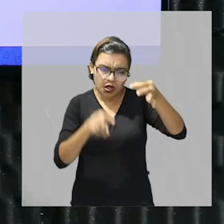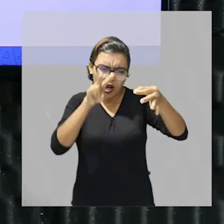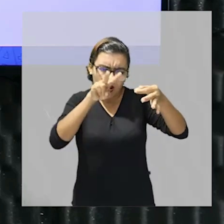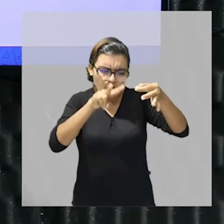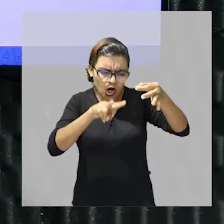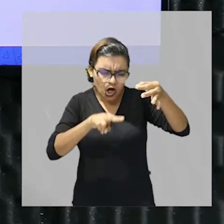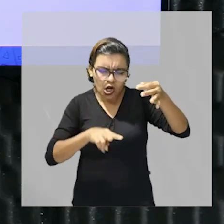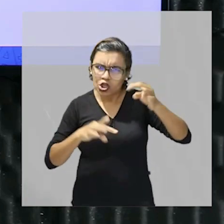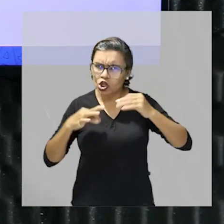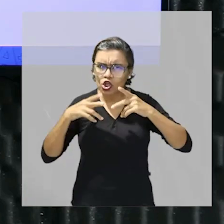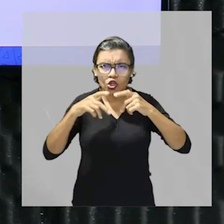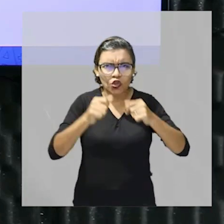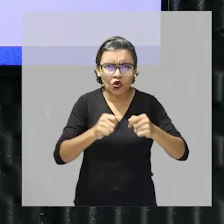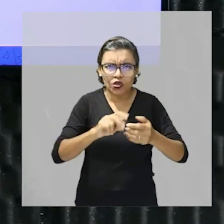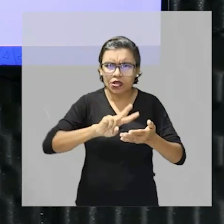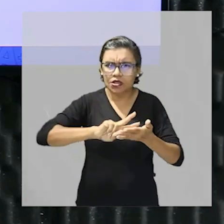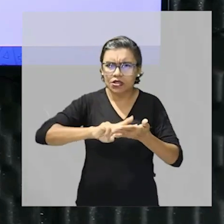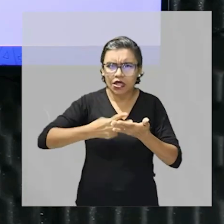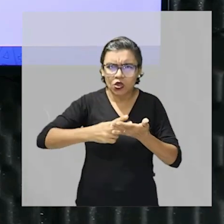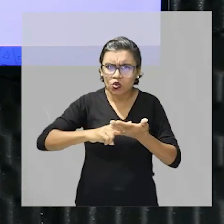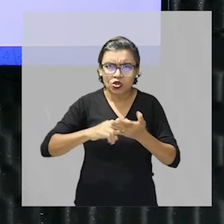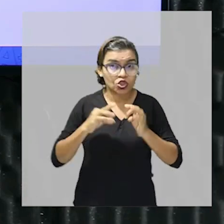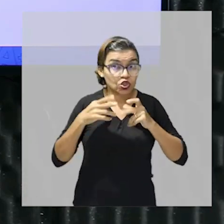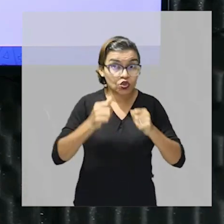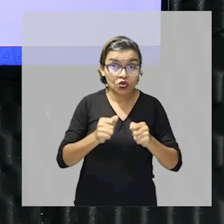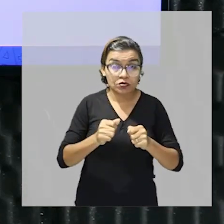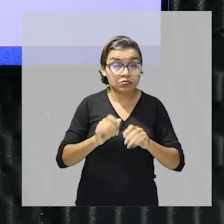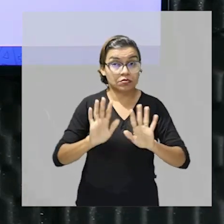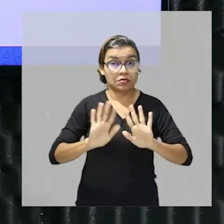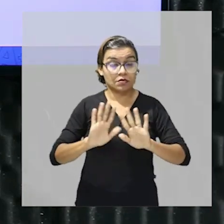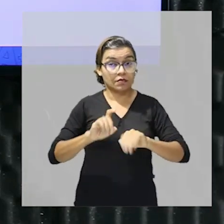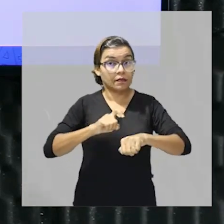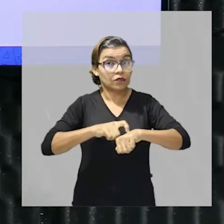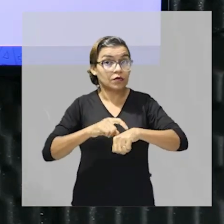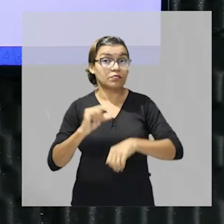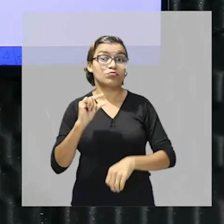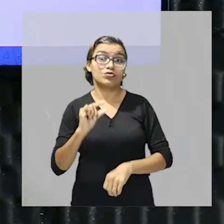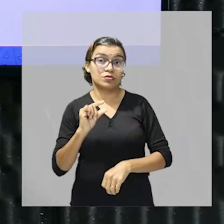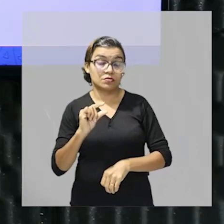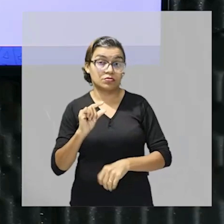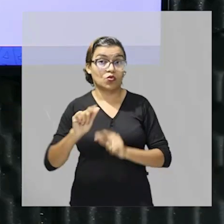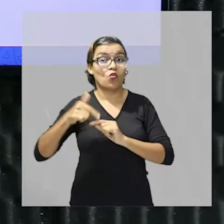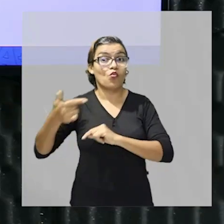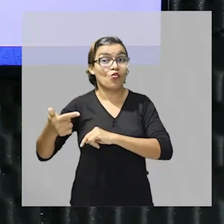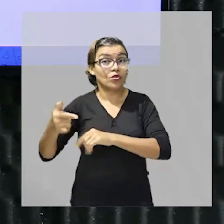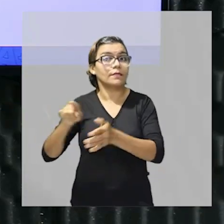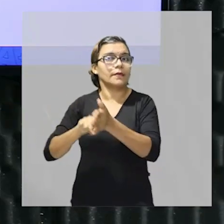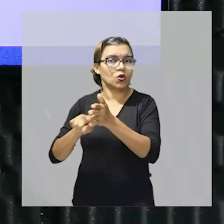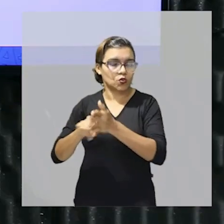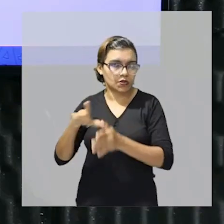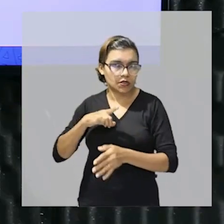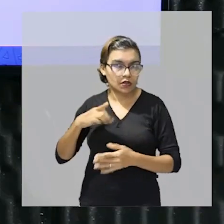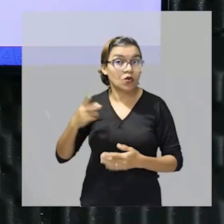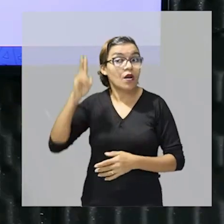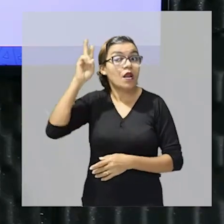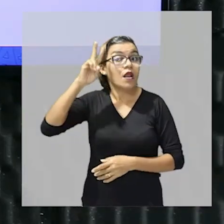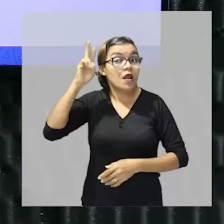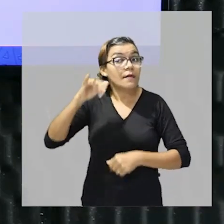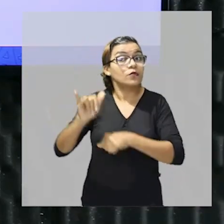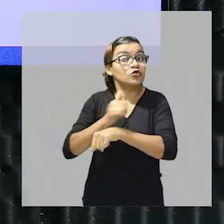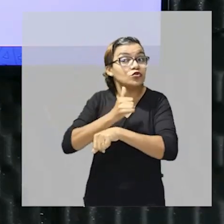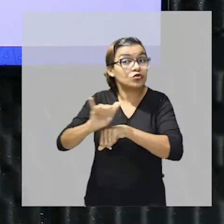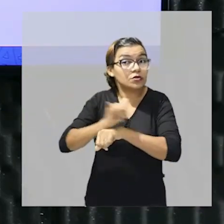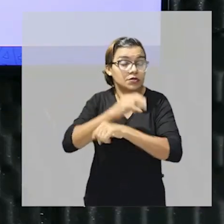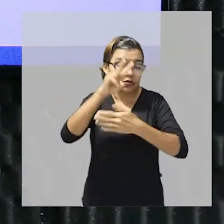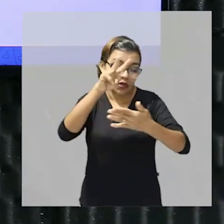total dele. Você não vai tentar traduzir um texto desse, senão você não vai ter tempo de responder as outras questões. Então lembrem-se sempre das estratégias